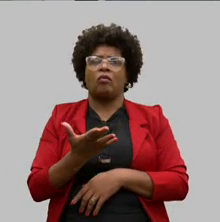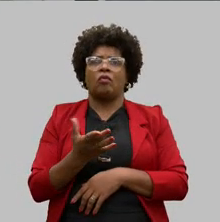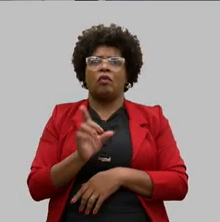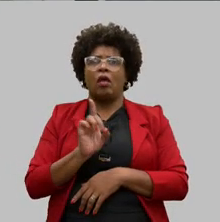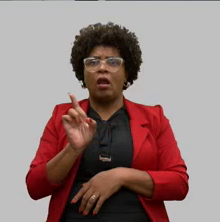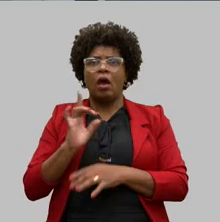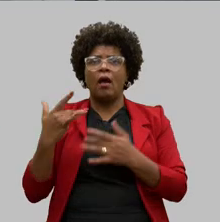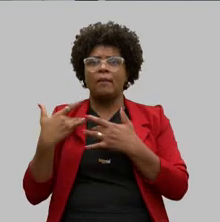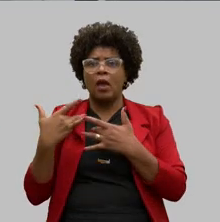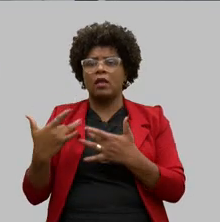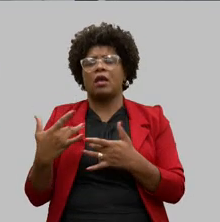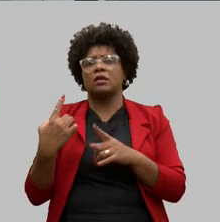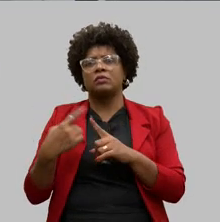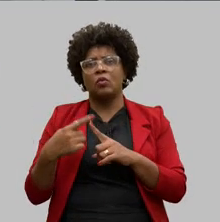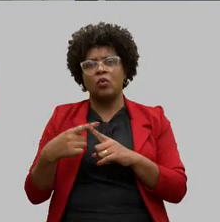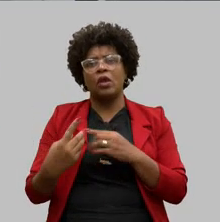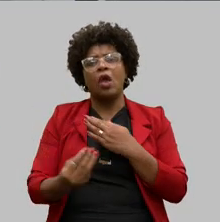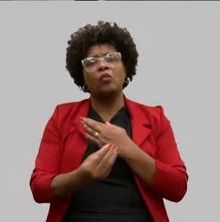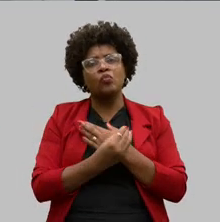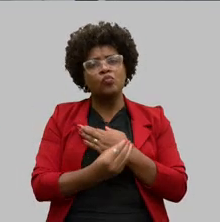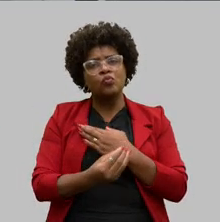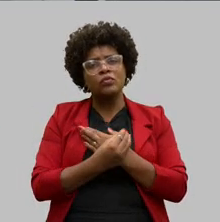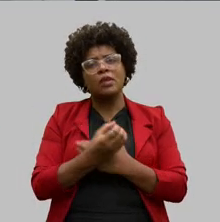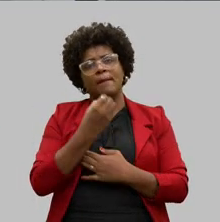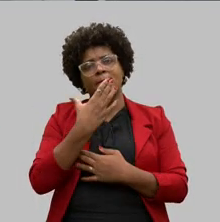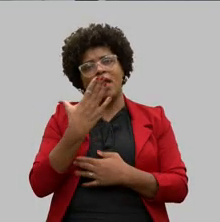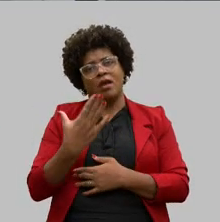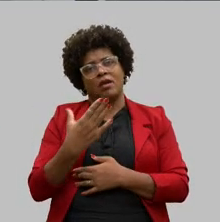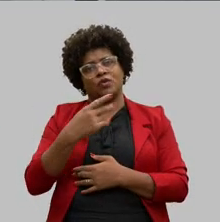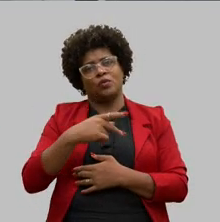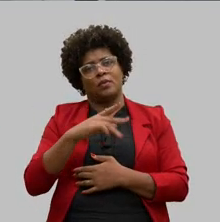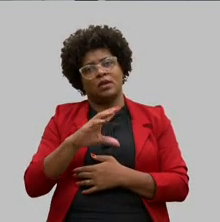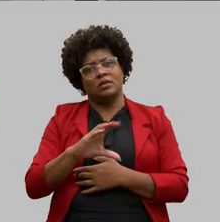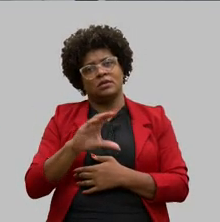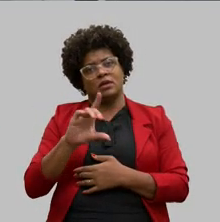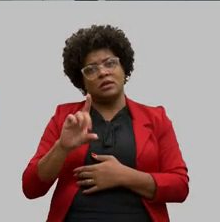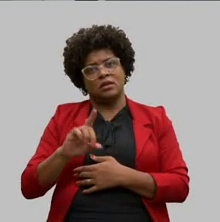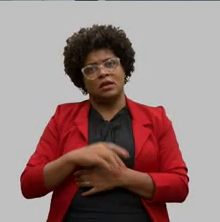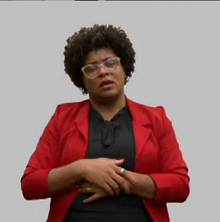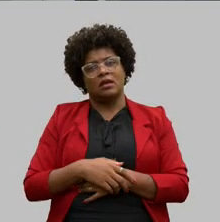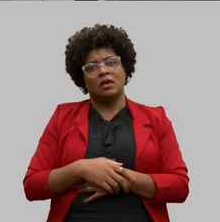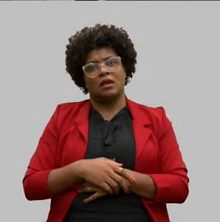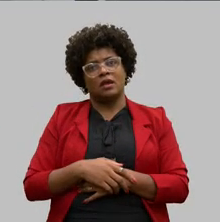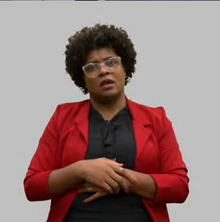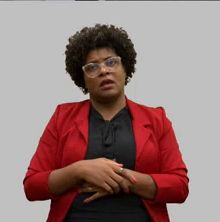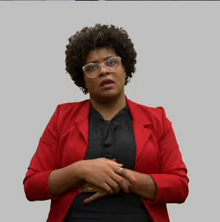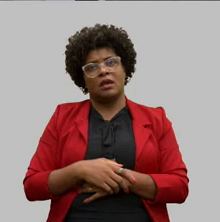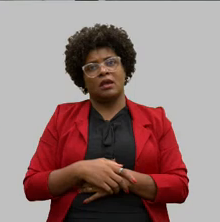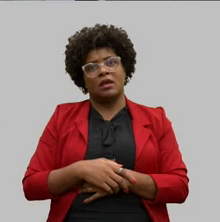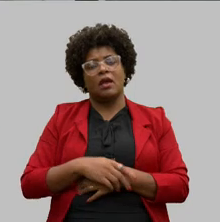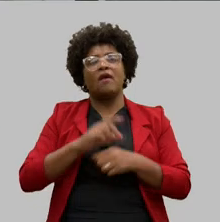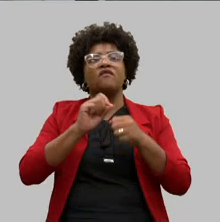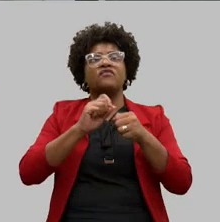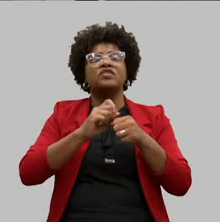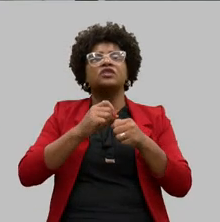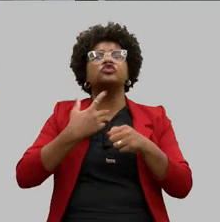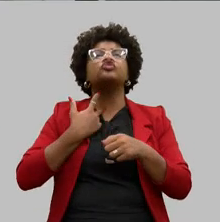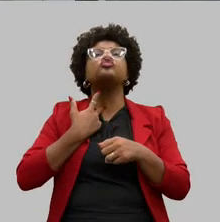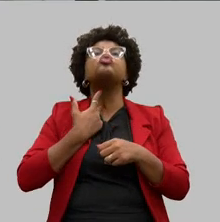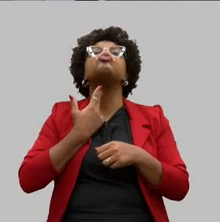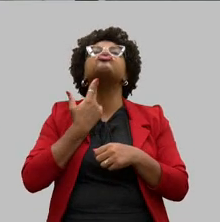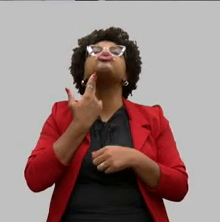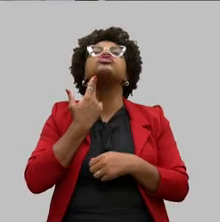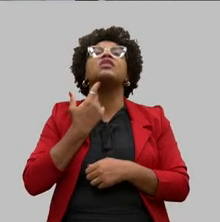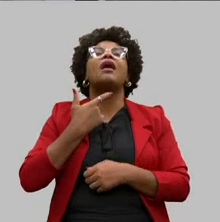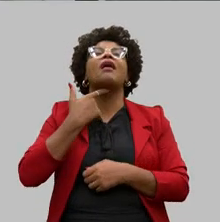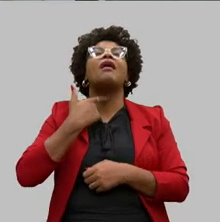cuidam muito bem de nós Eu operei a garganta e fiquei